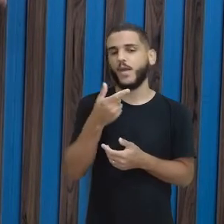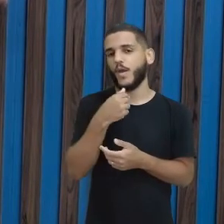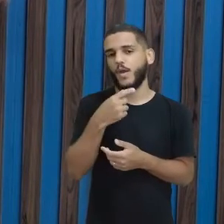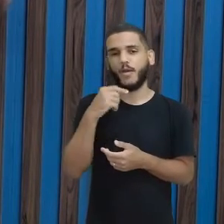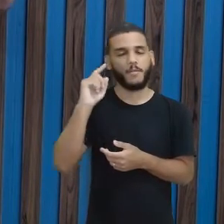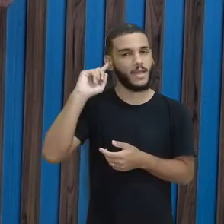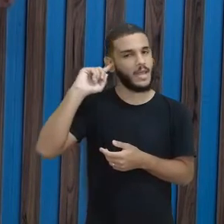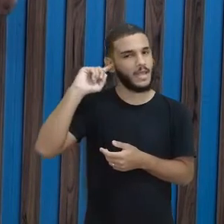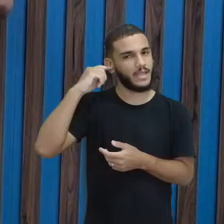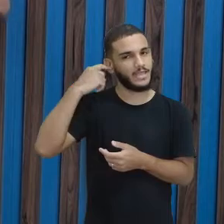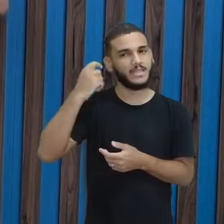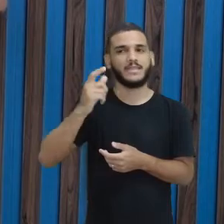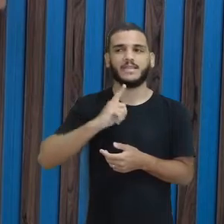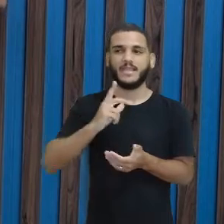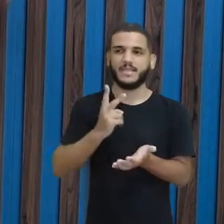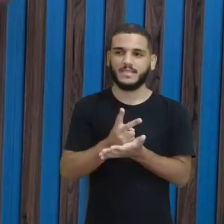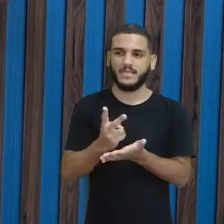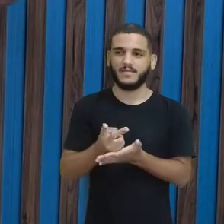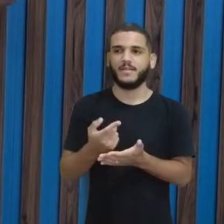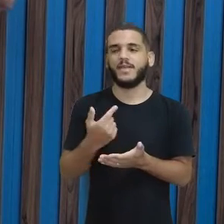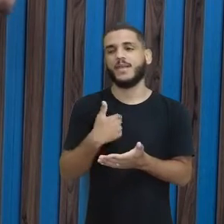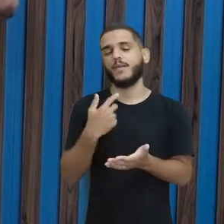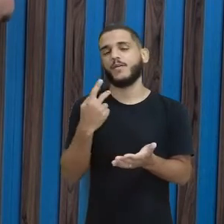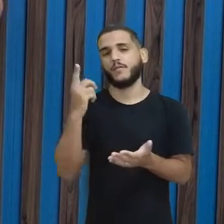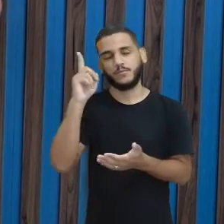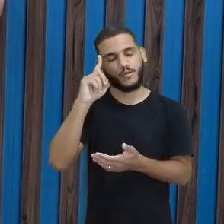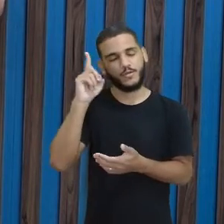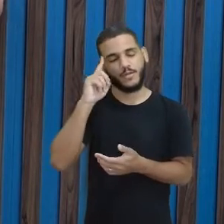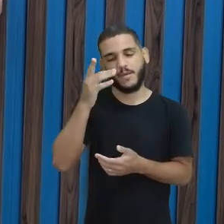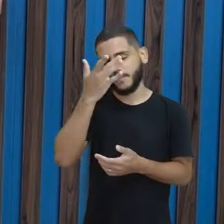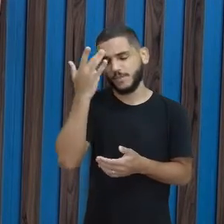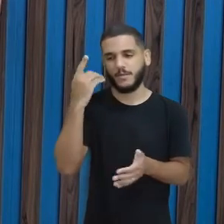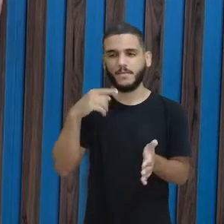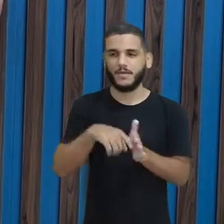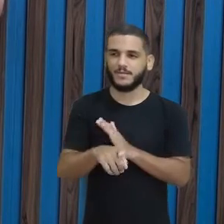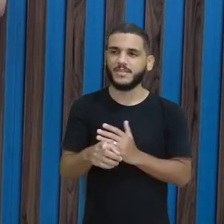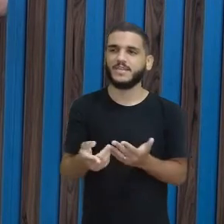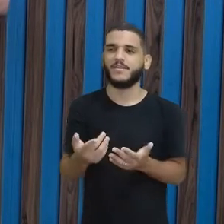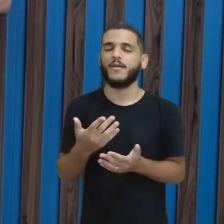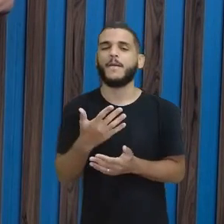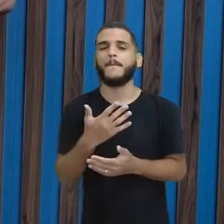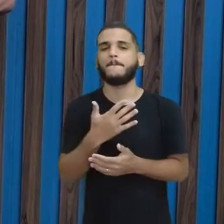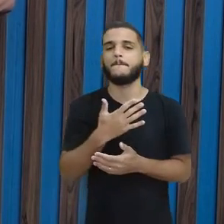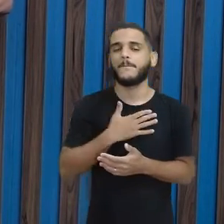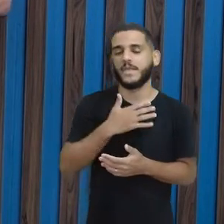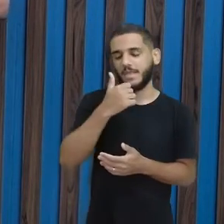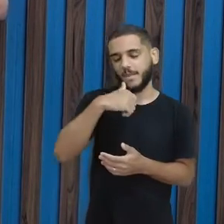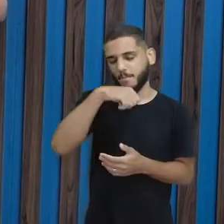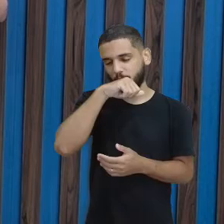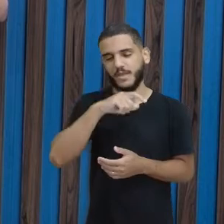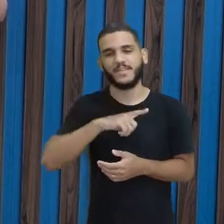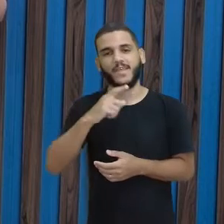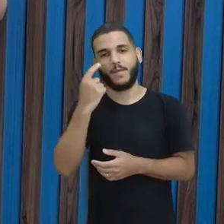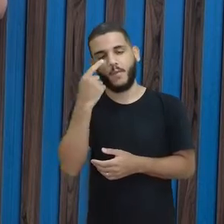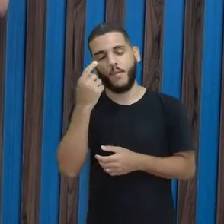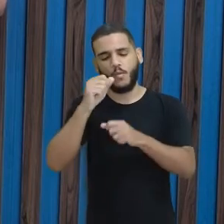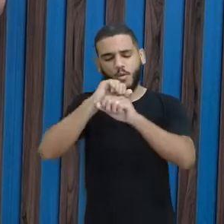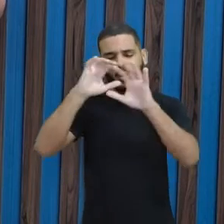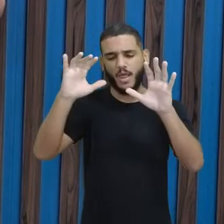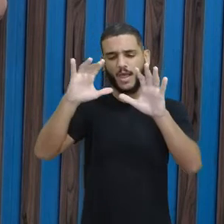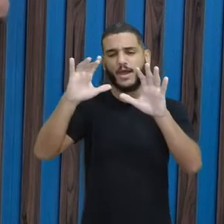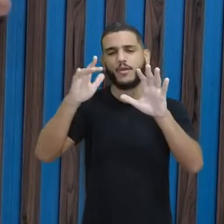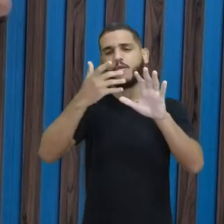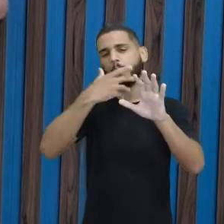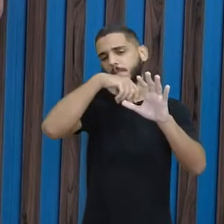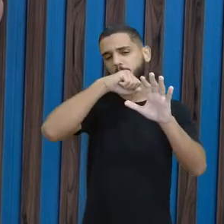aumentando. Olha, eu passo todo dia, a gente pergunta assim, Bravo, olha, minha mãe tem olho claro, meu pai tem olho escuro, eu nasci